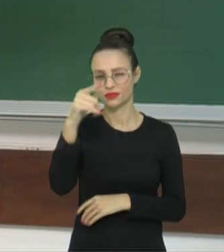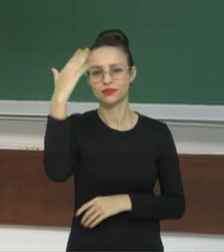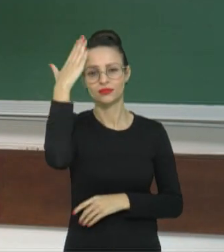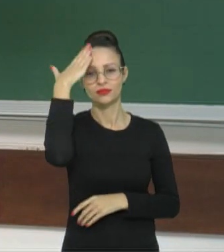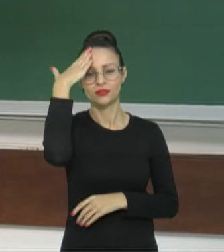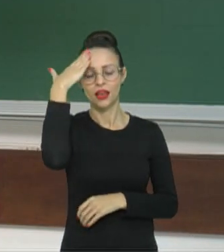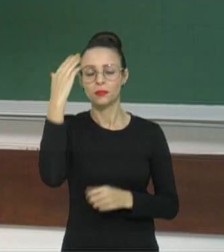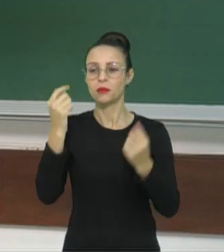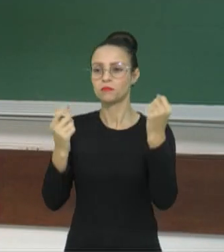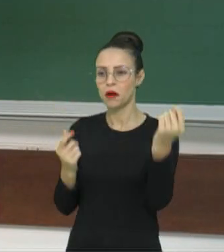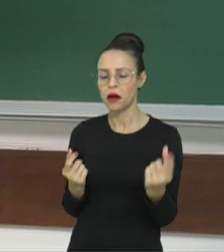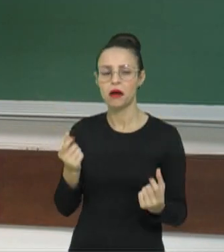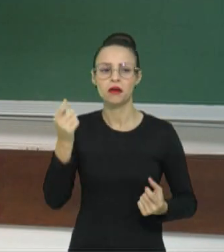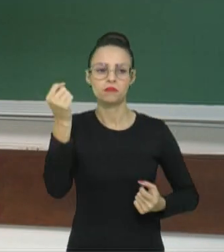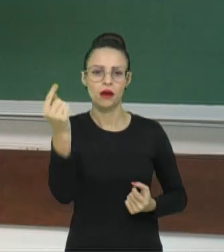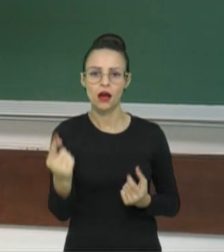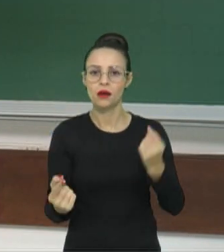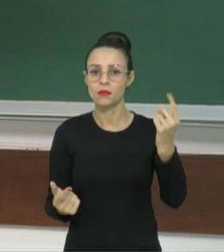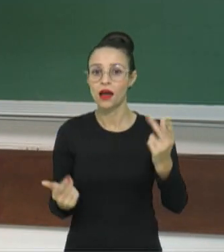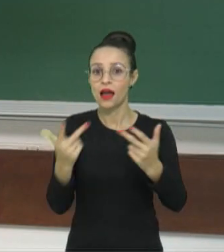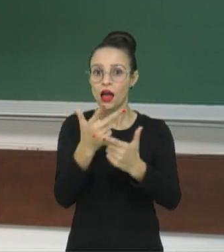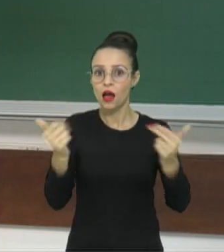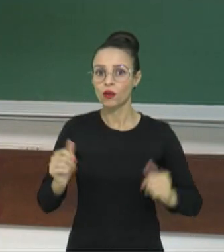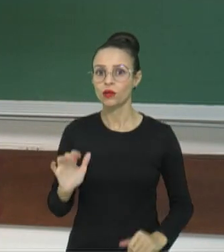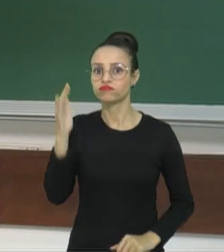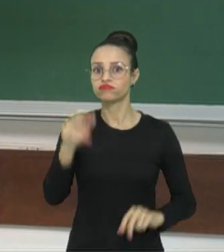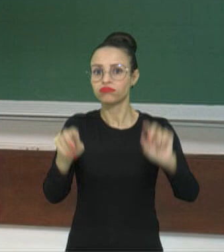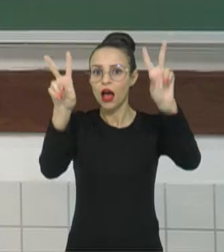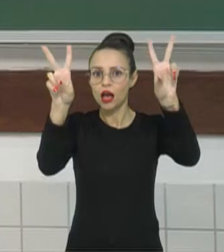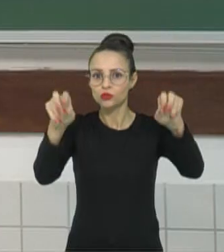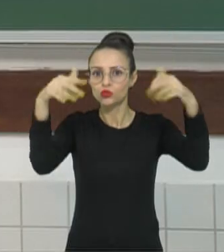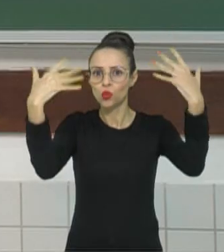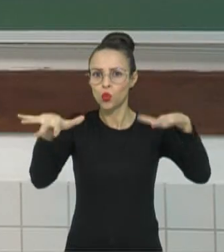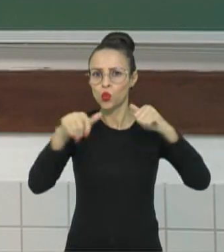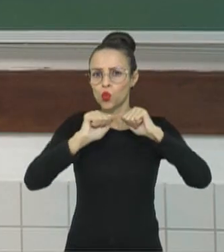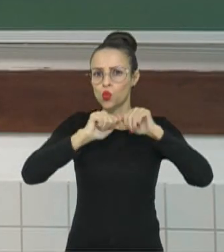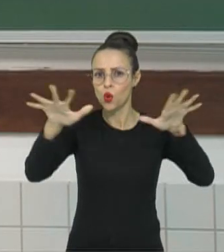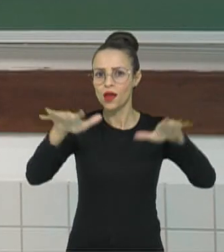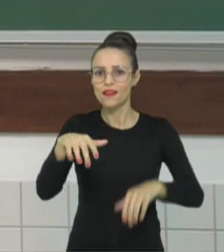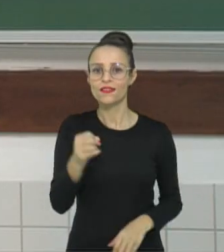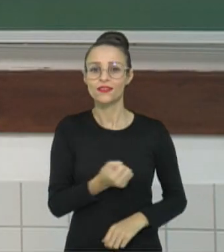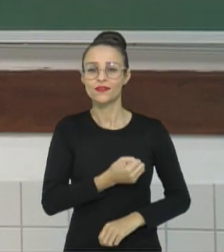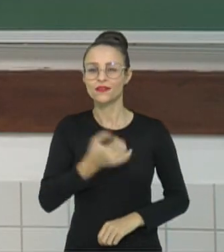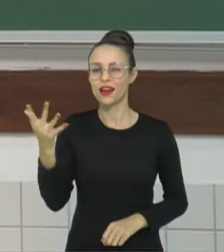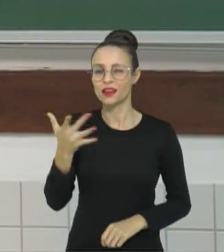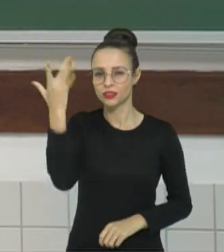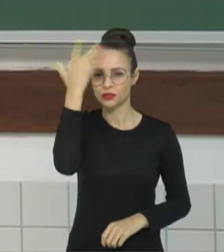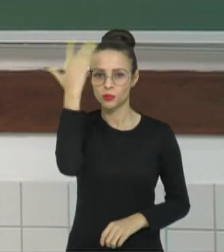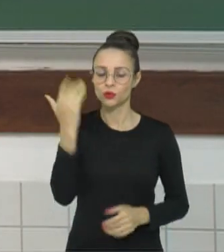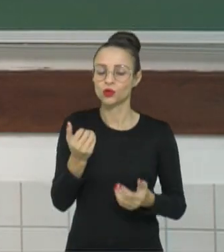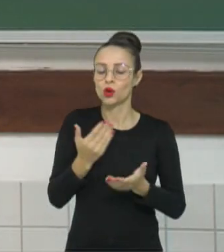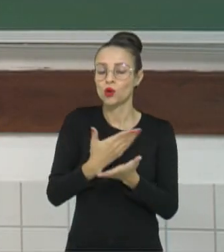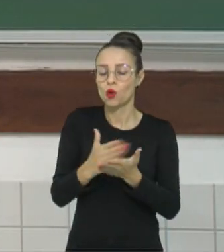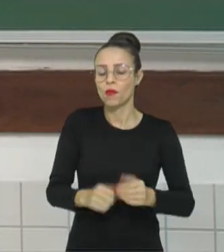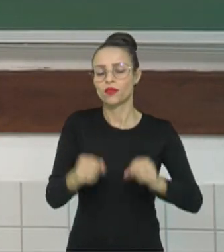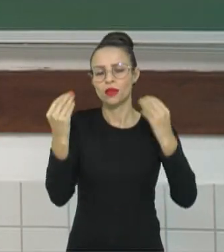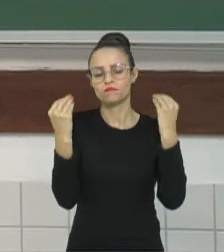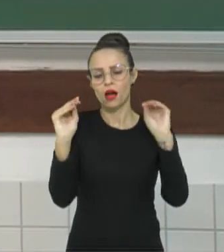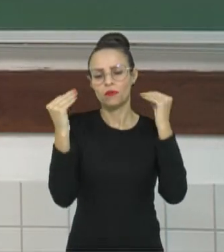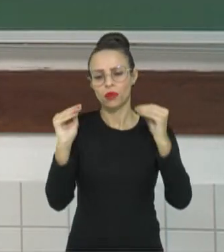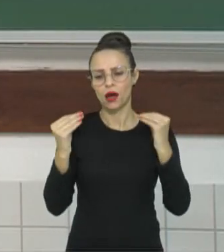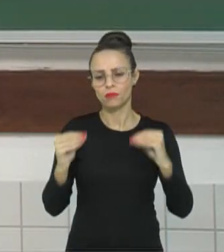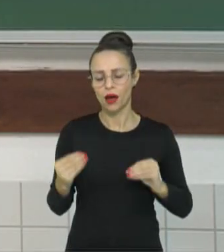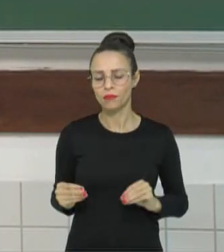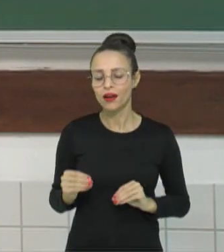que de vez em quando acontece uma polêmica. E então várias pessoas começam a comentar sobre aquela polêmica e